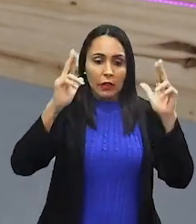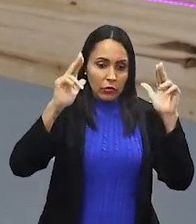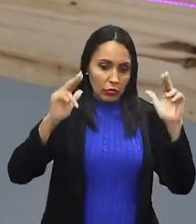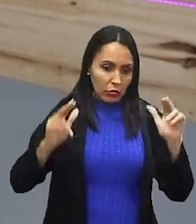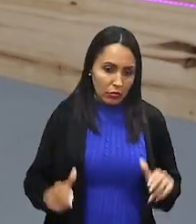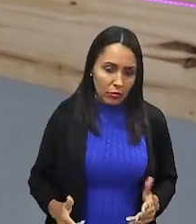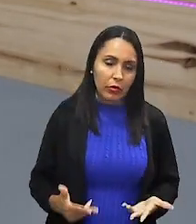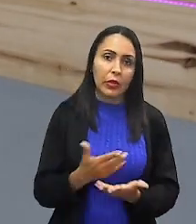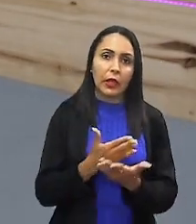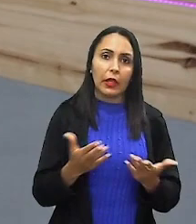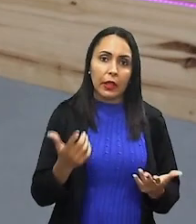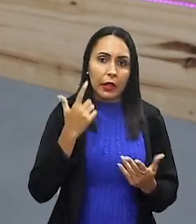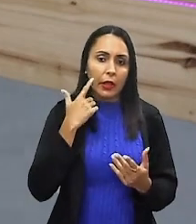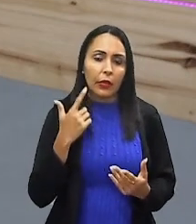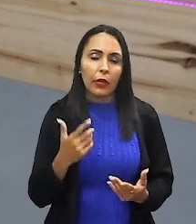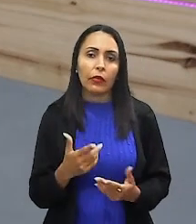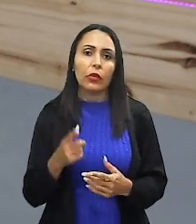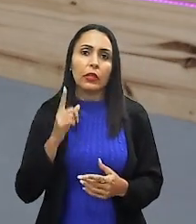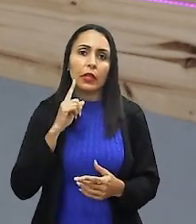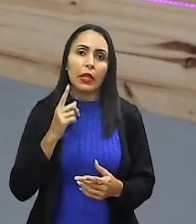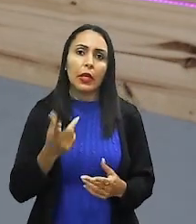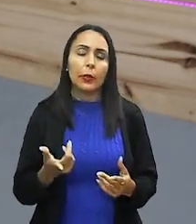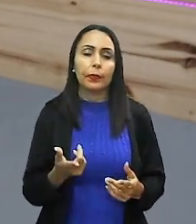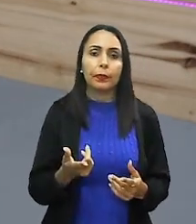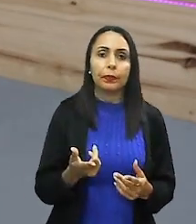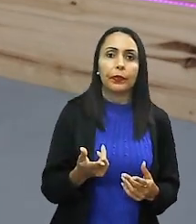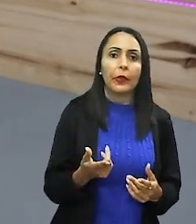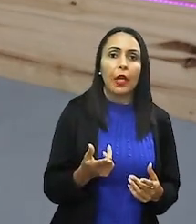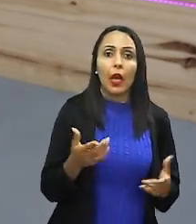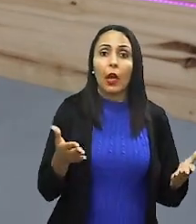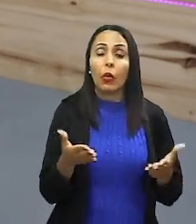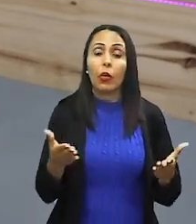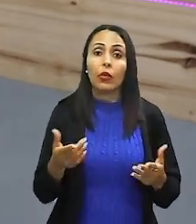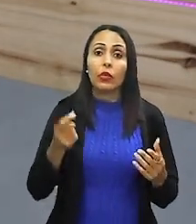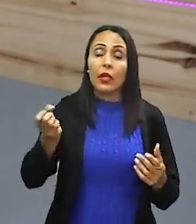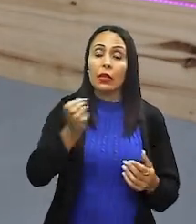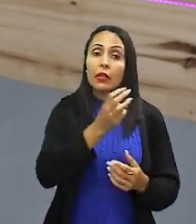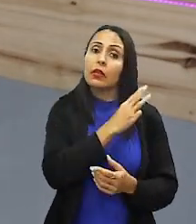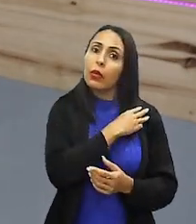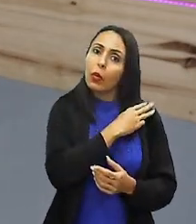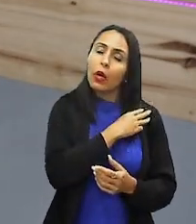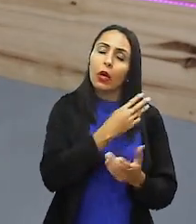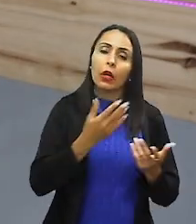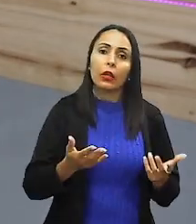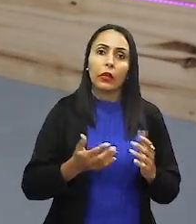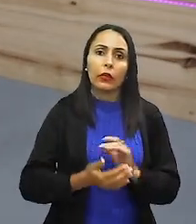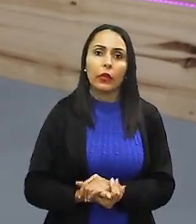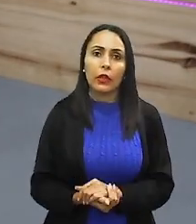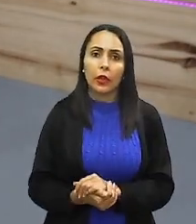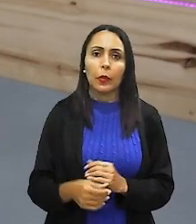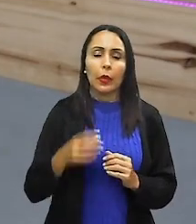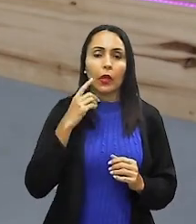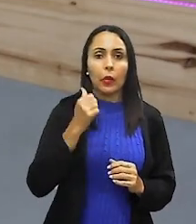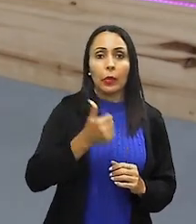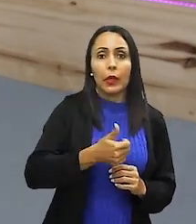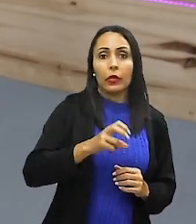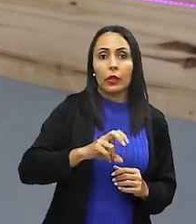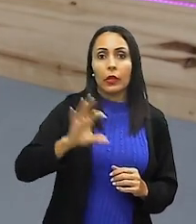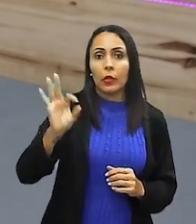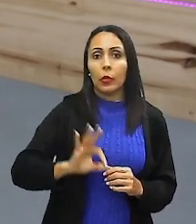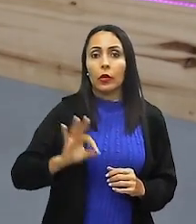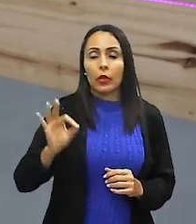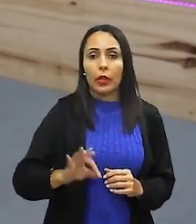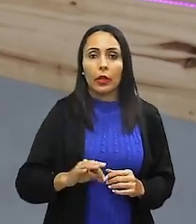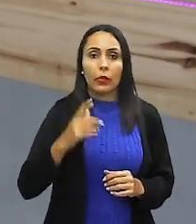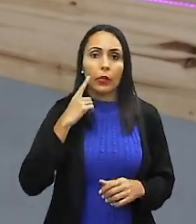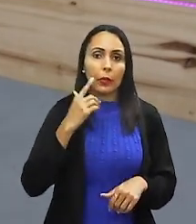tem muito assuntozinho e você ainda tem menos juízo. Mas agora você é terceironista. Você tem pelo menos 15% de juízo mais